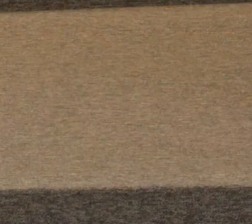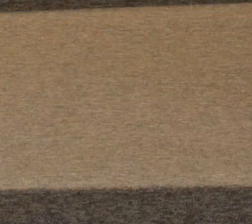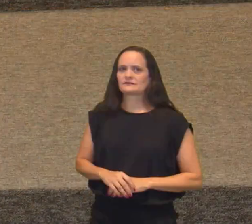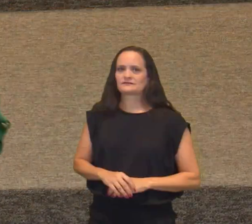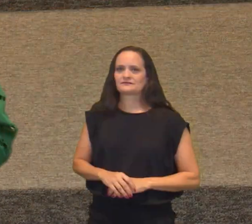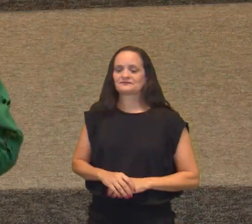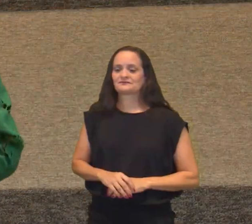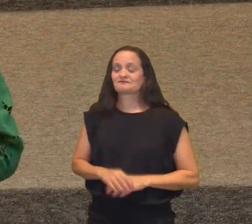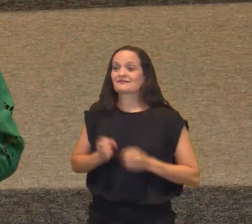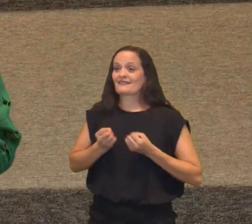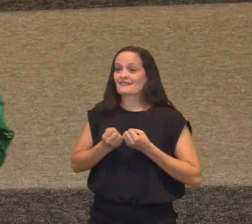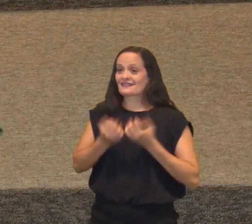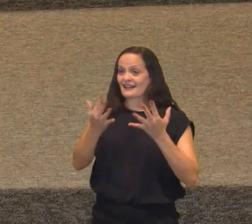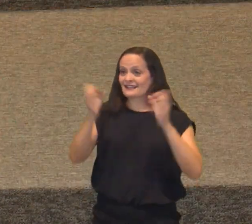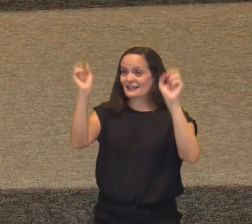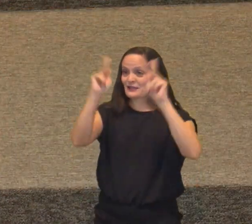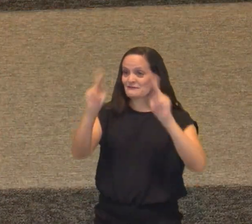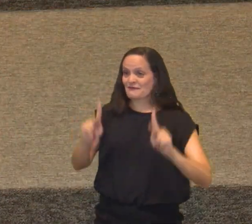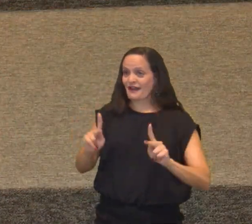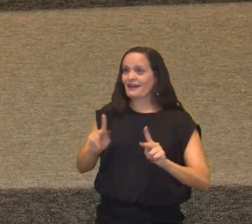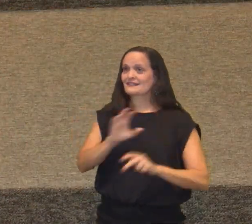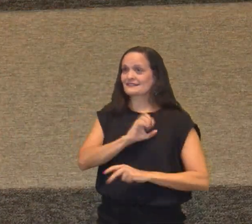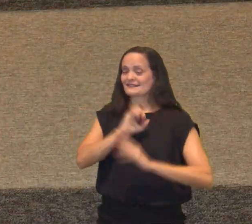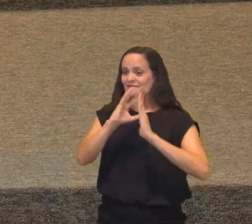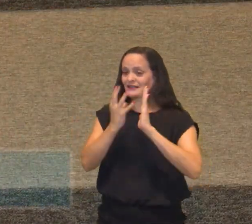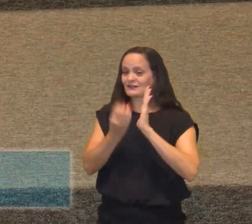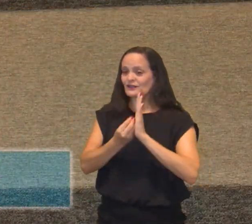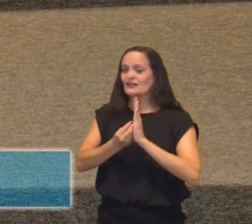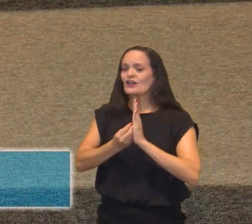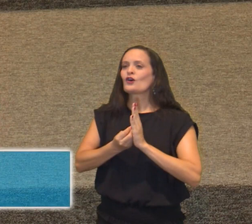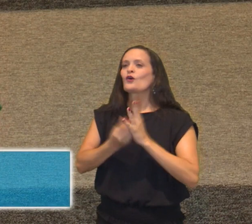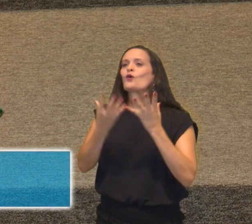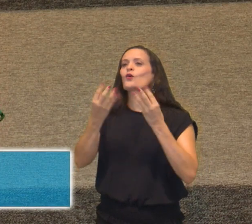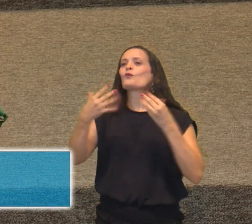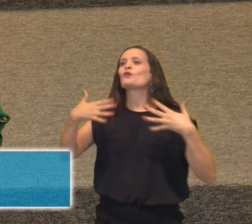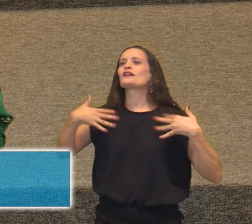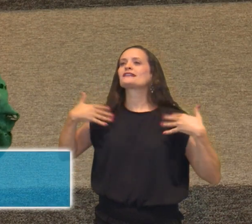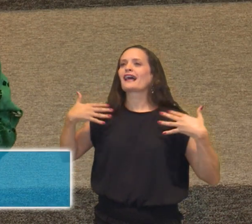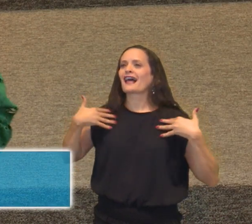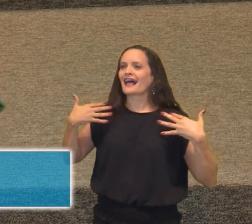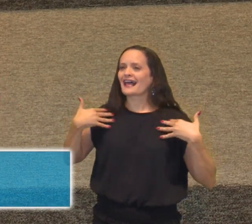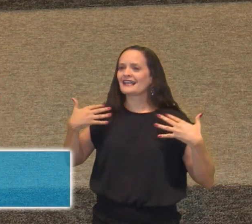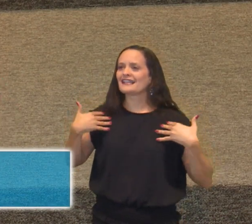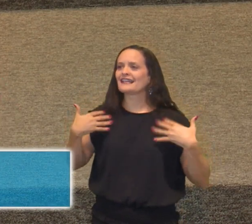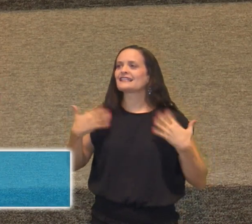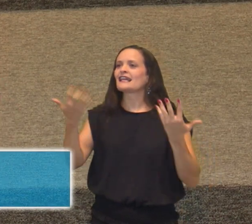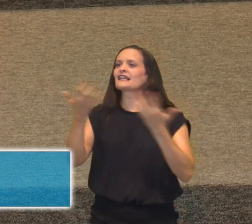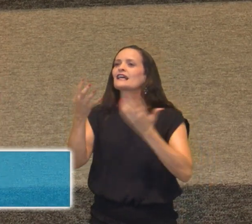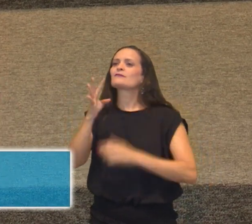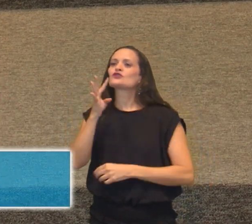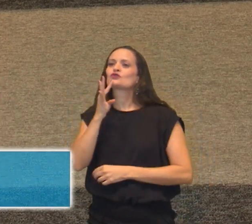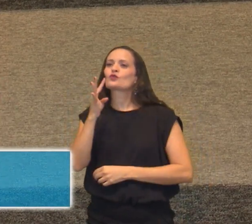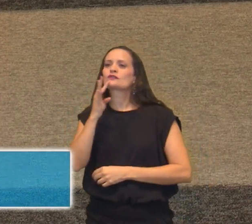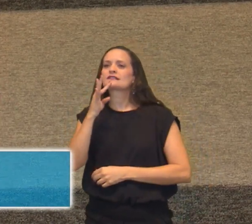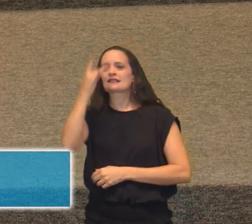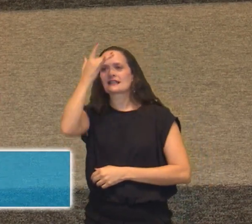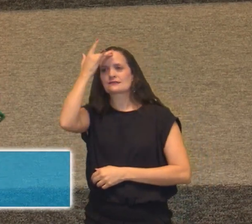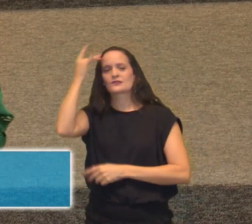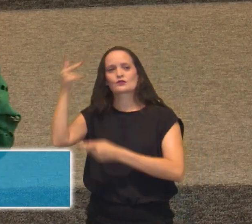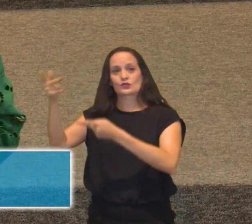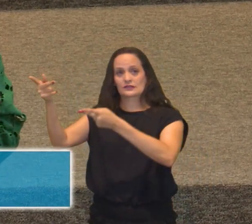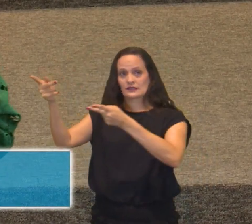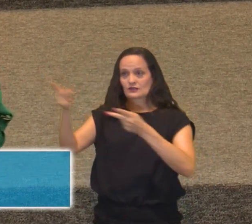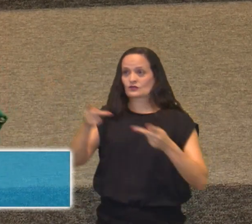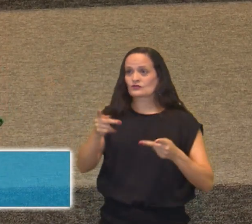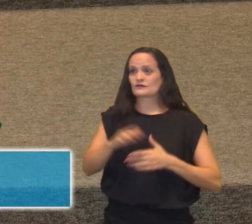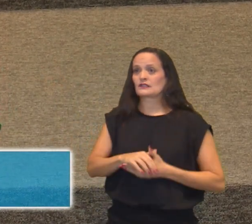Graça e paz, amada igreja. Este é o momento que com muita alegria reservamos para conhecer a você que nos visita. Você